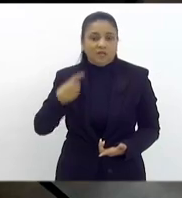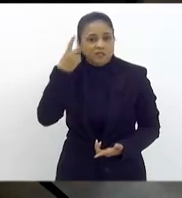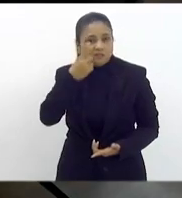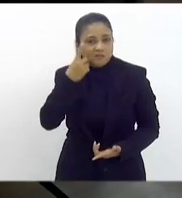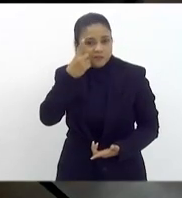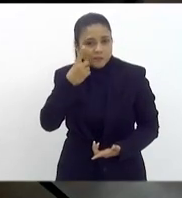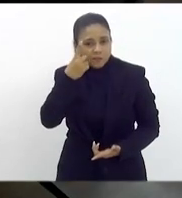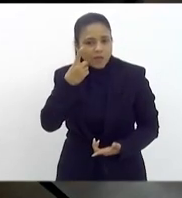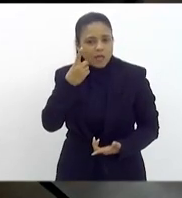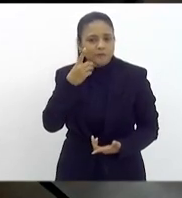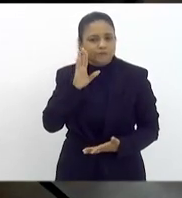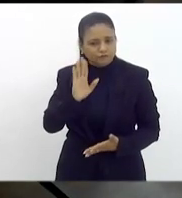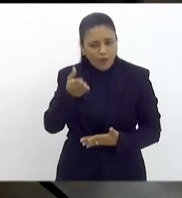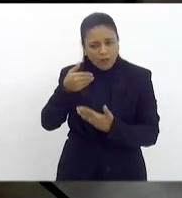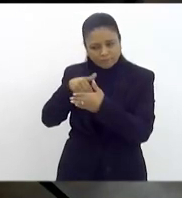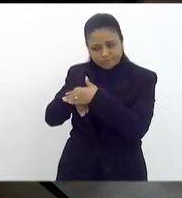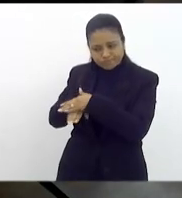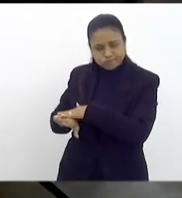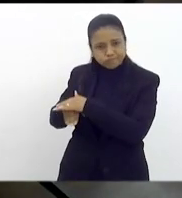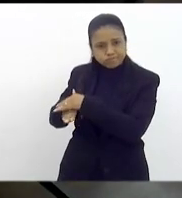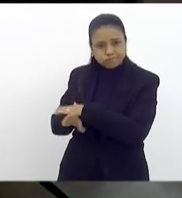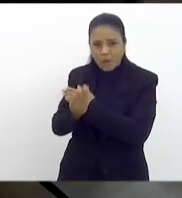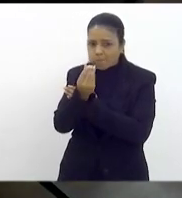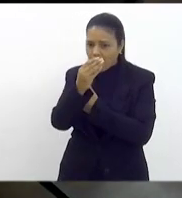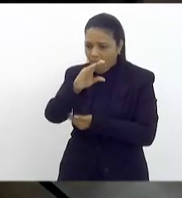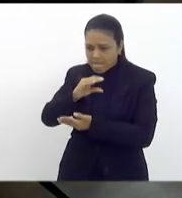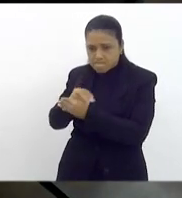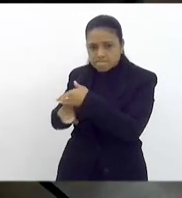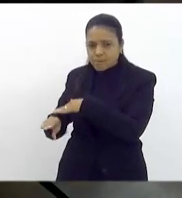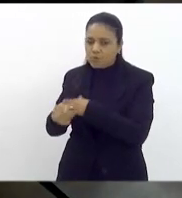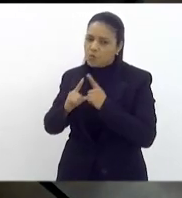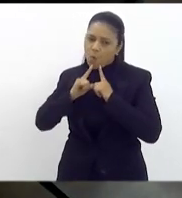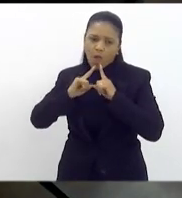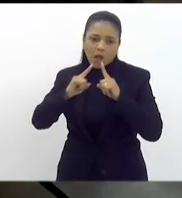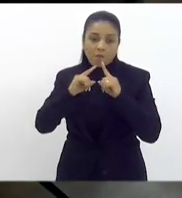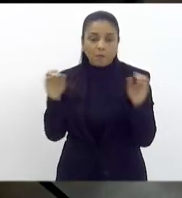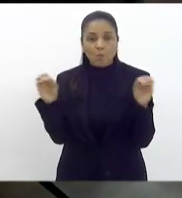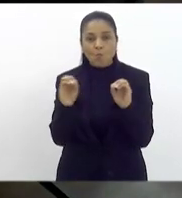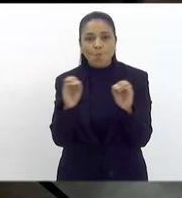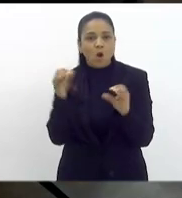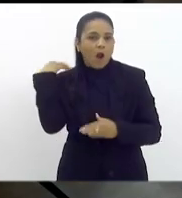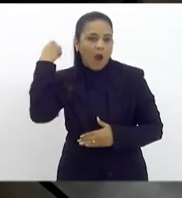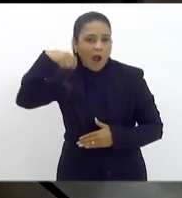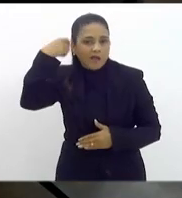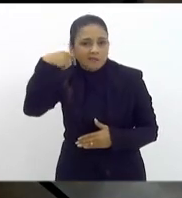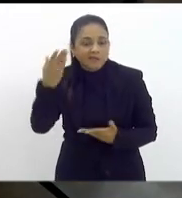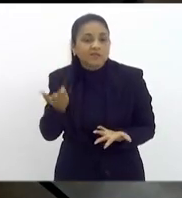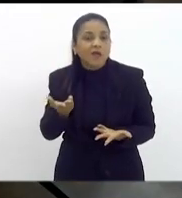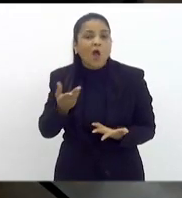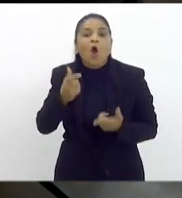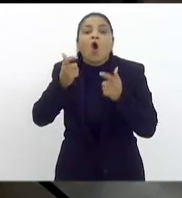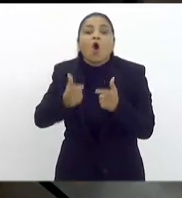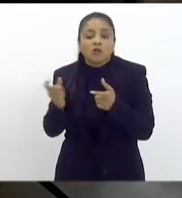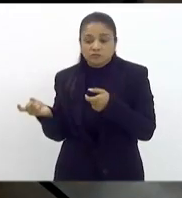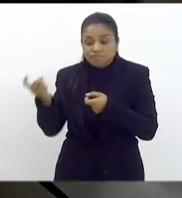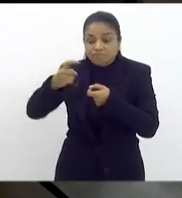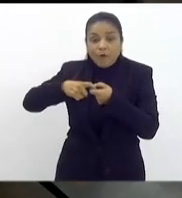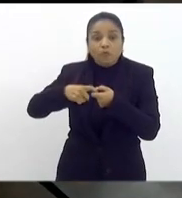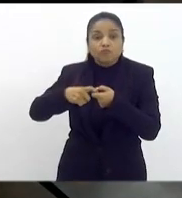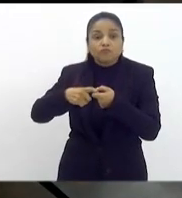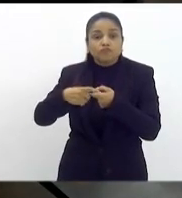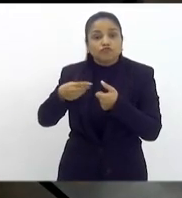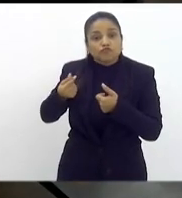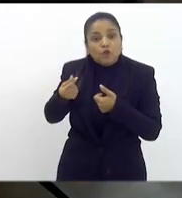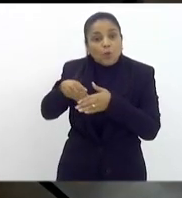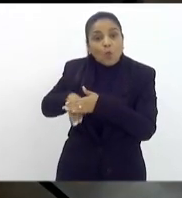verdadeira fortuna depositada no ECAD e não reclamada por nenhum artista. Para onde vai esse dinheiro? Não tem tese. Ou o